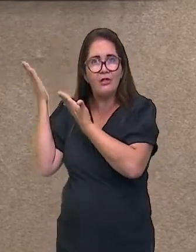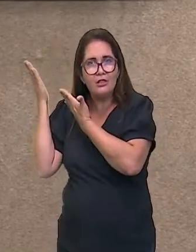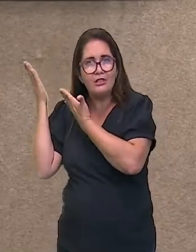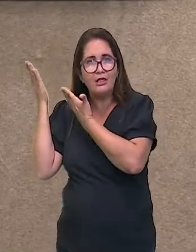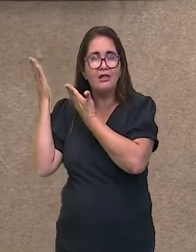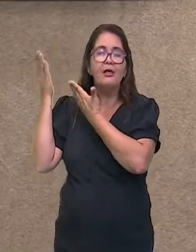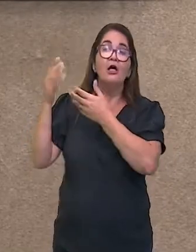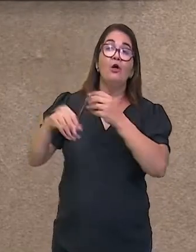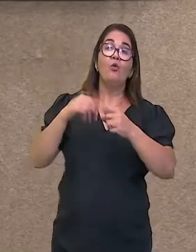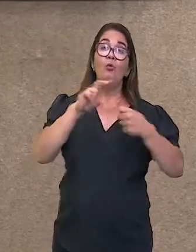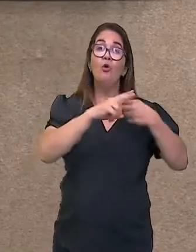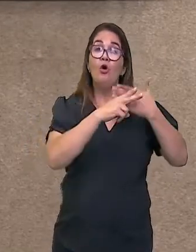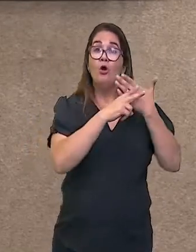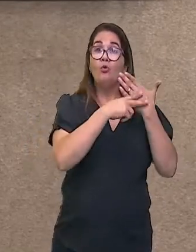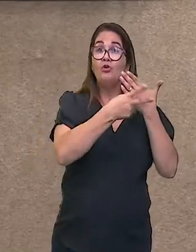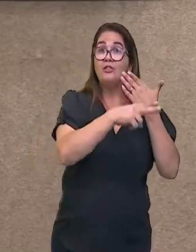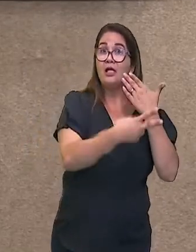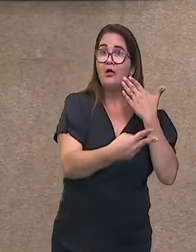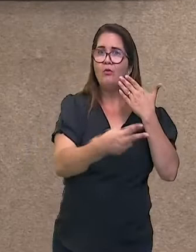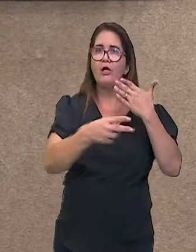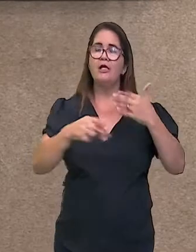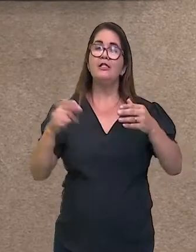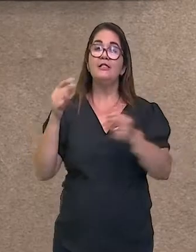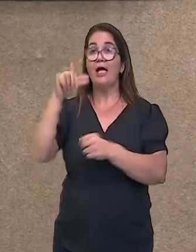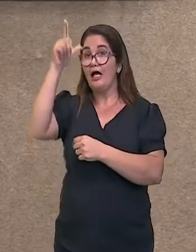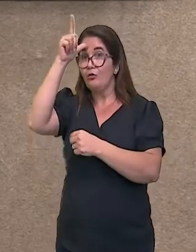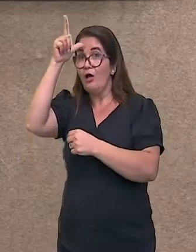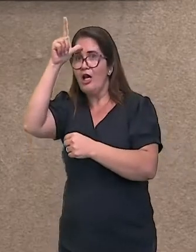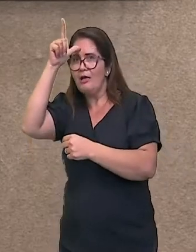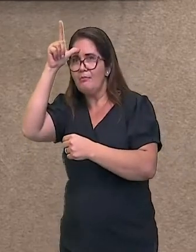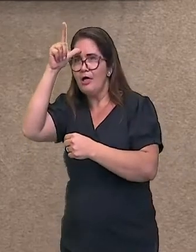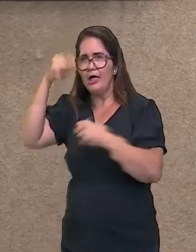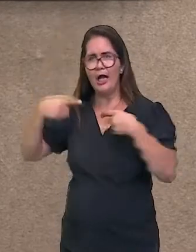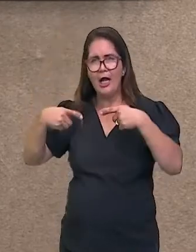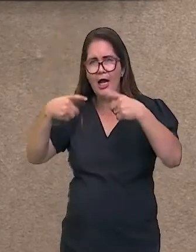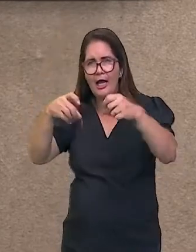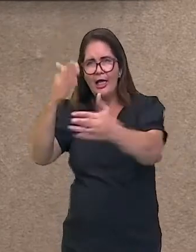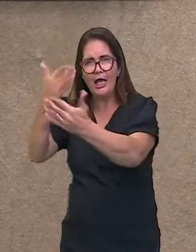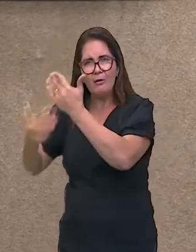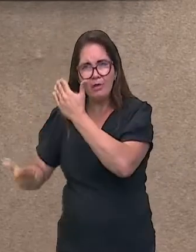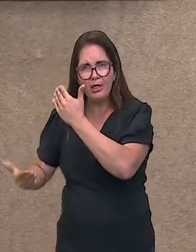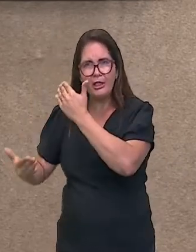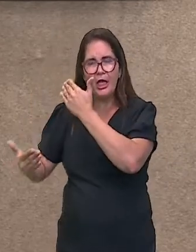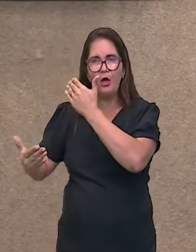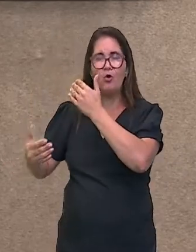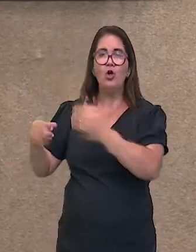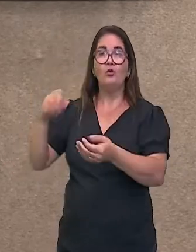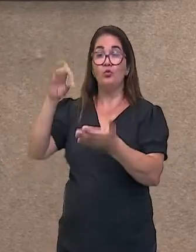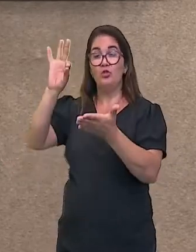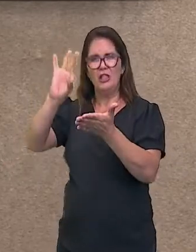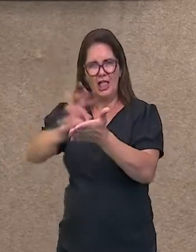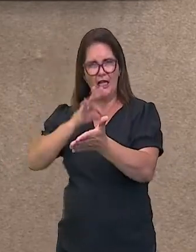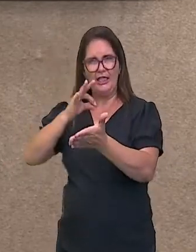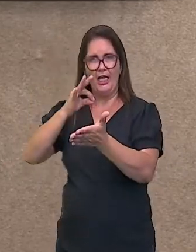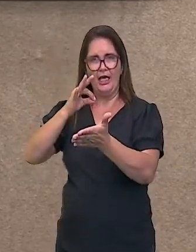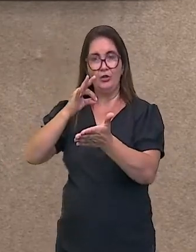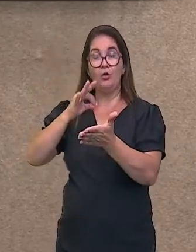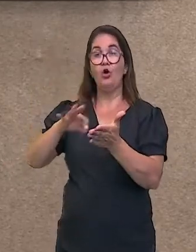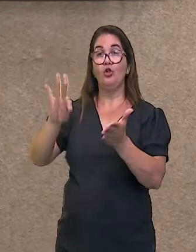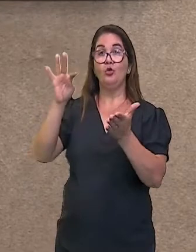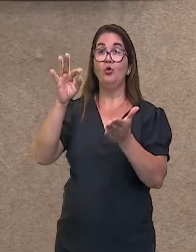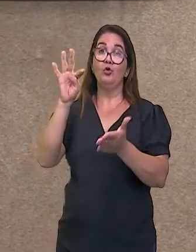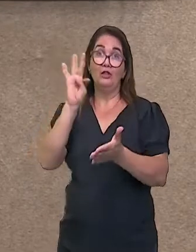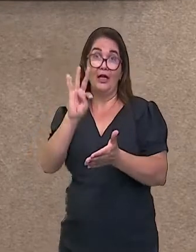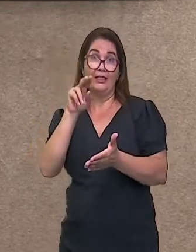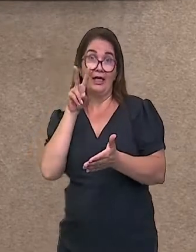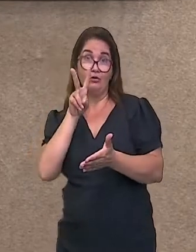Como consequência do armistício e da derrota alemã, foi assinado em junho de 1914, isso é questão de